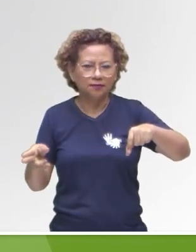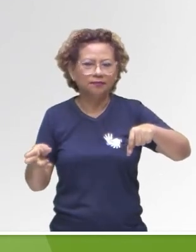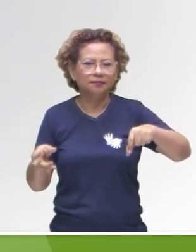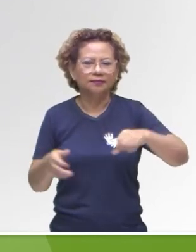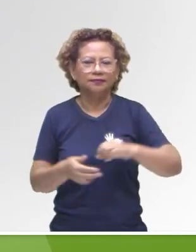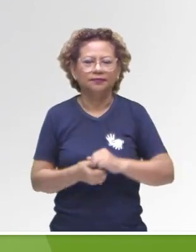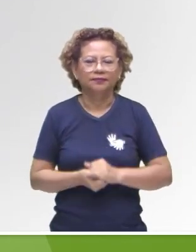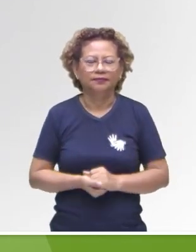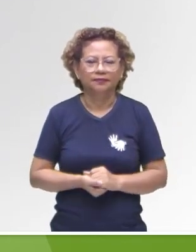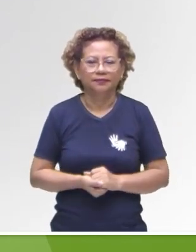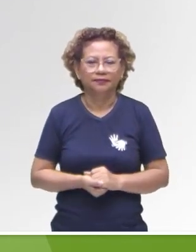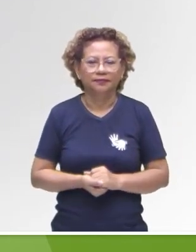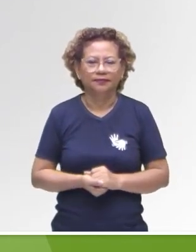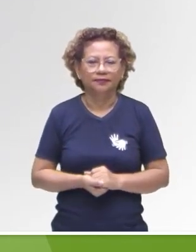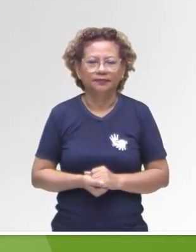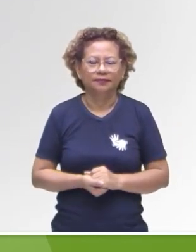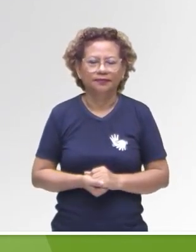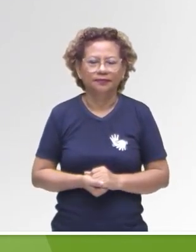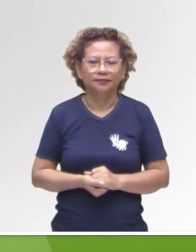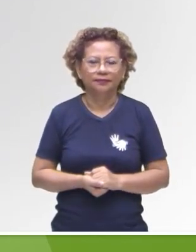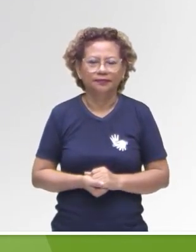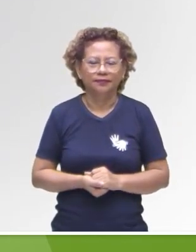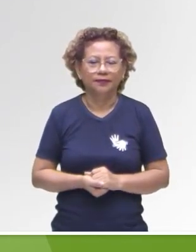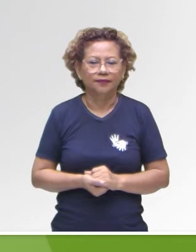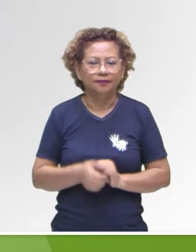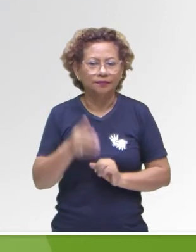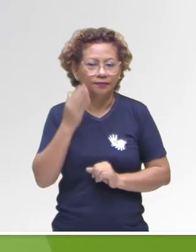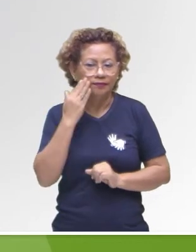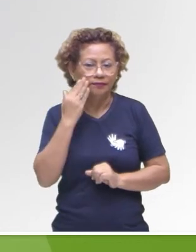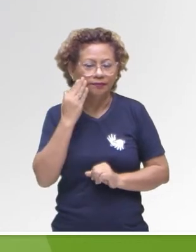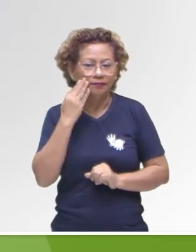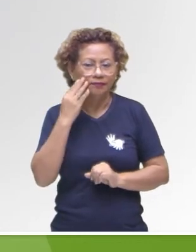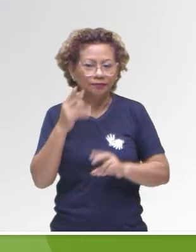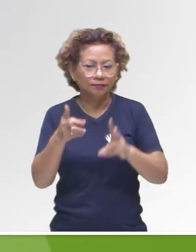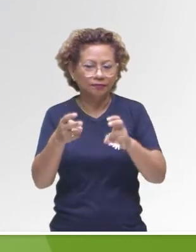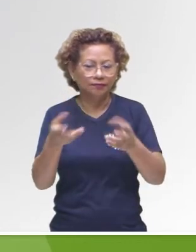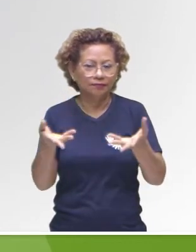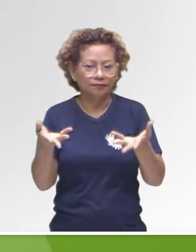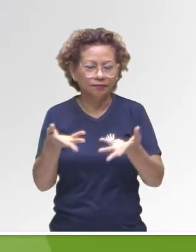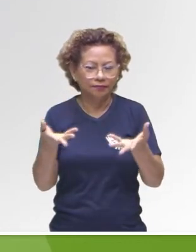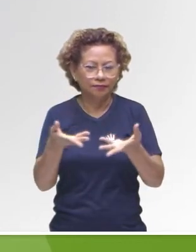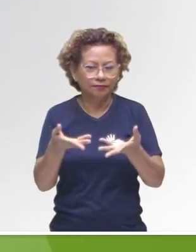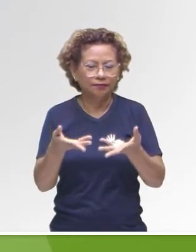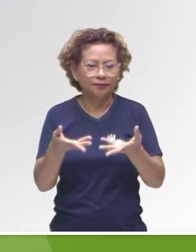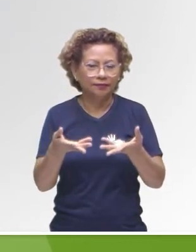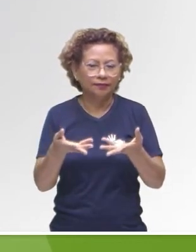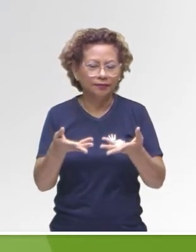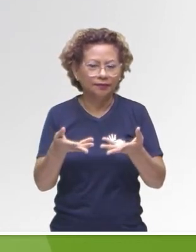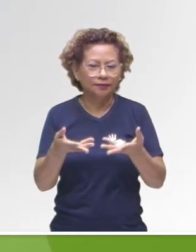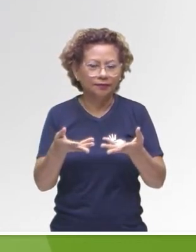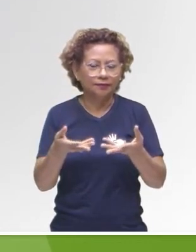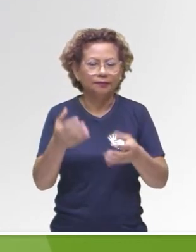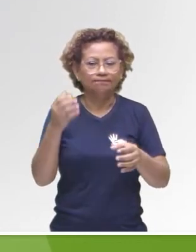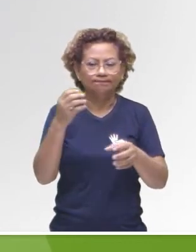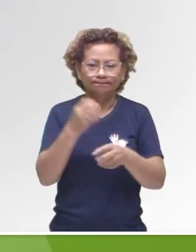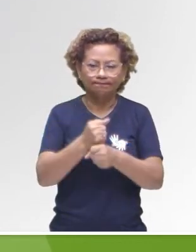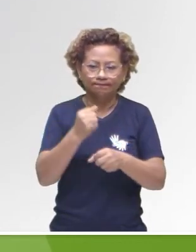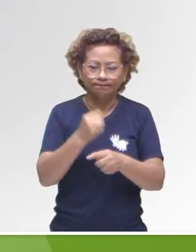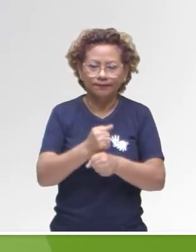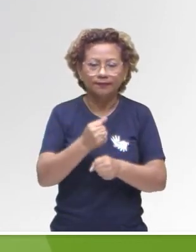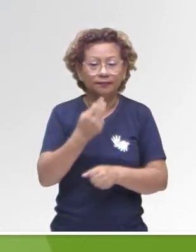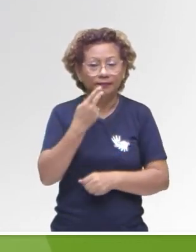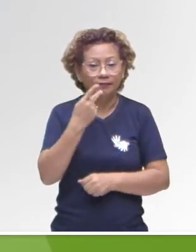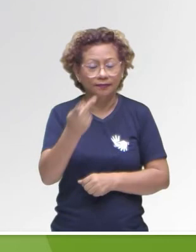eu estou destacando aqui para vocês, que é a expressão que calcula o que a gente chama